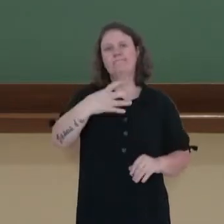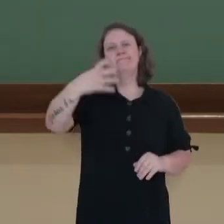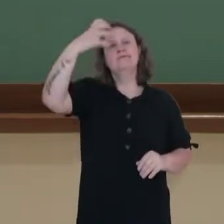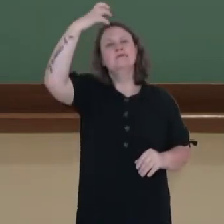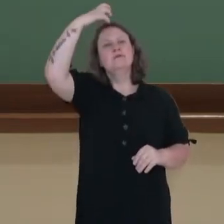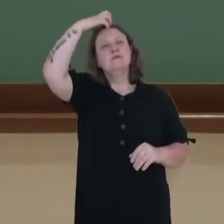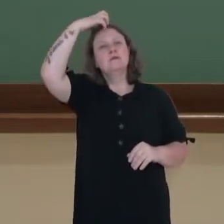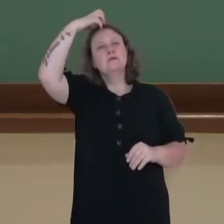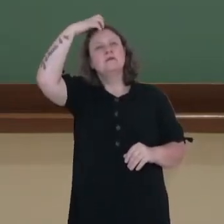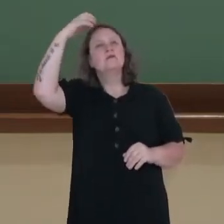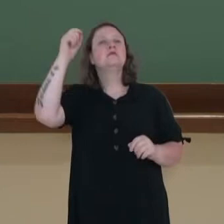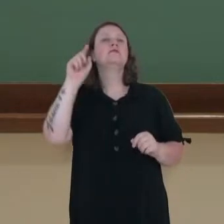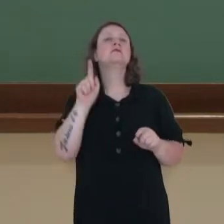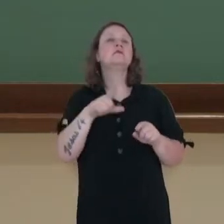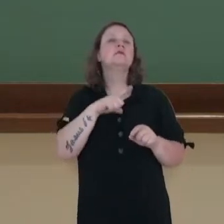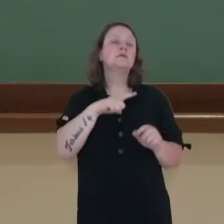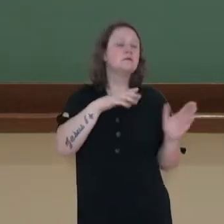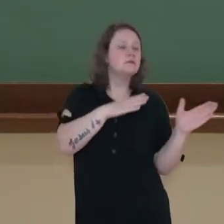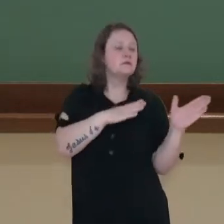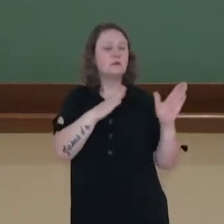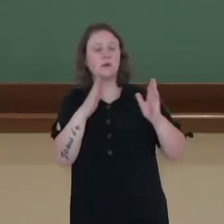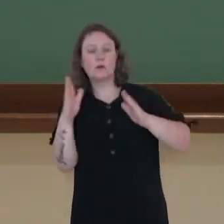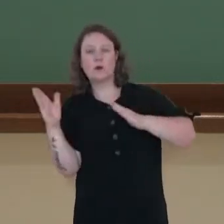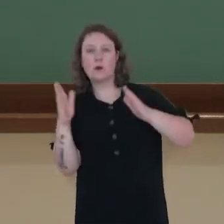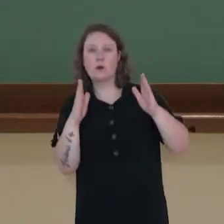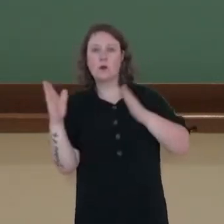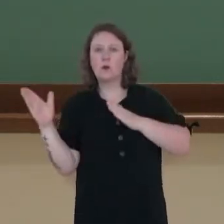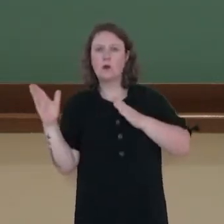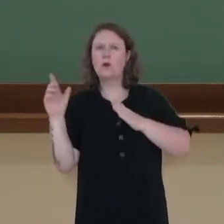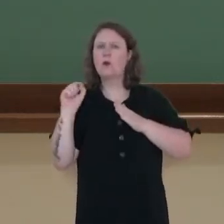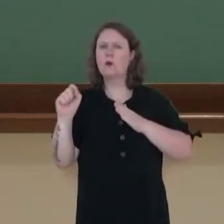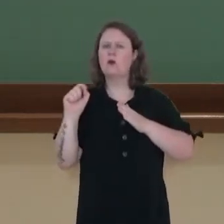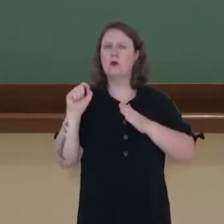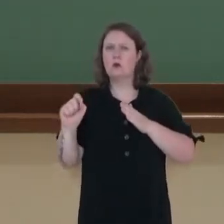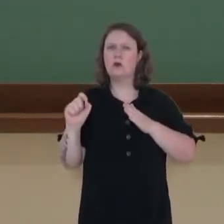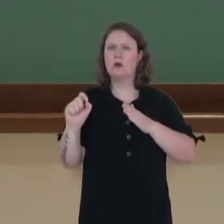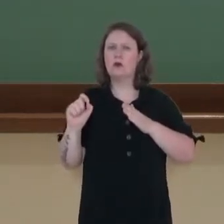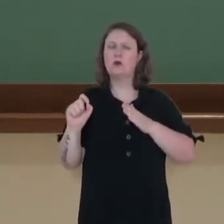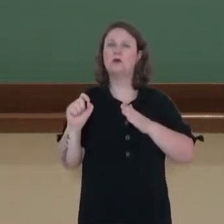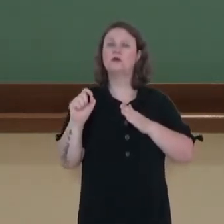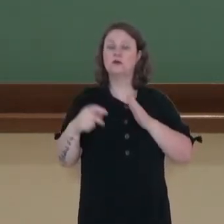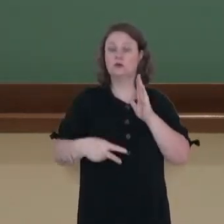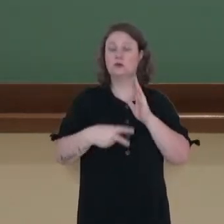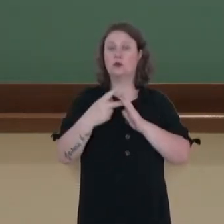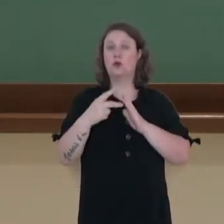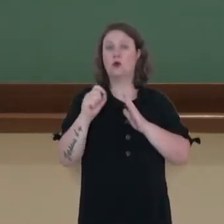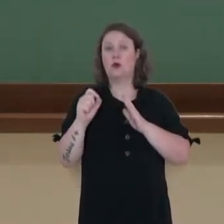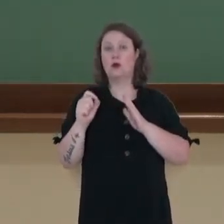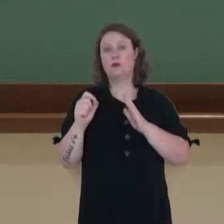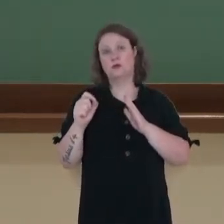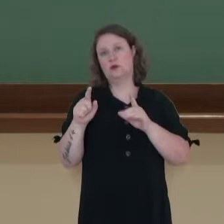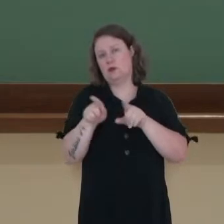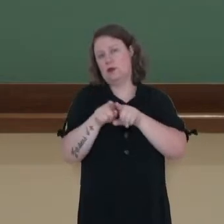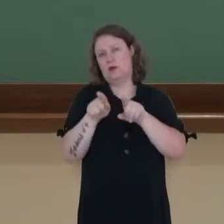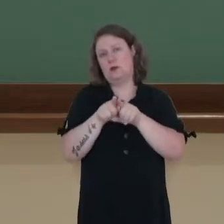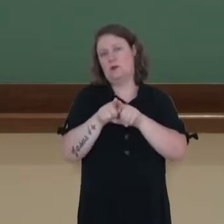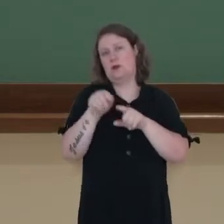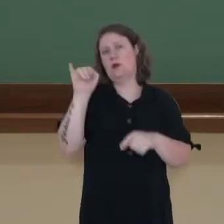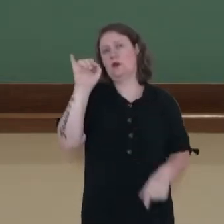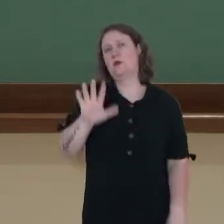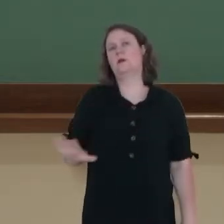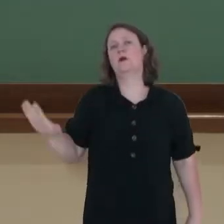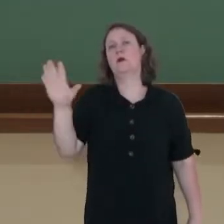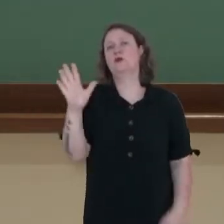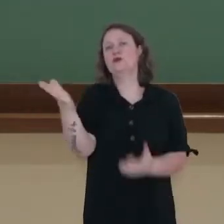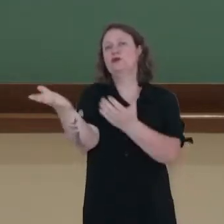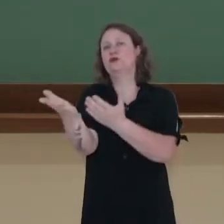tem um período de início, de consolidação do segundo reinado, até pela figura muito jovem de Dom